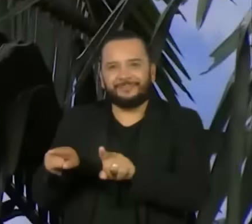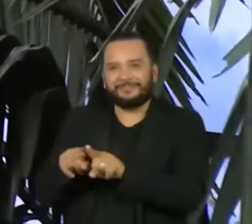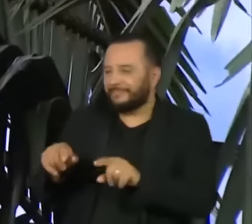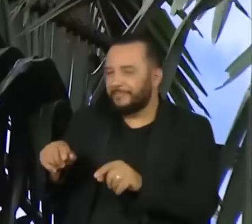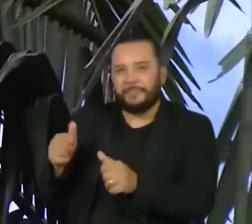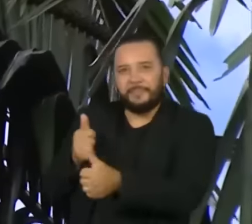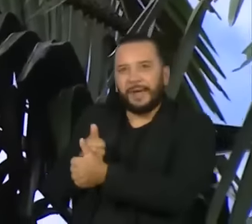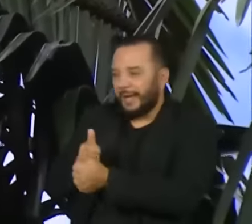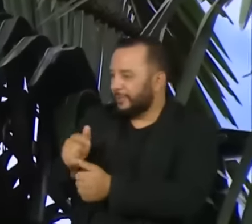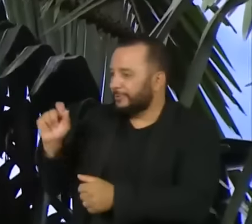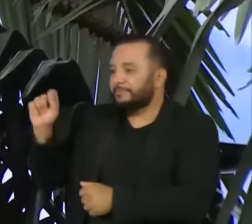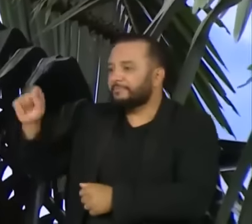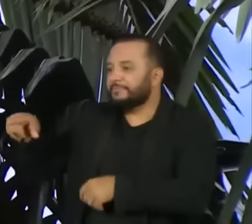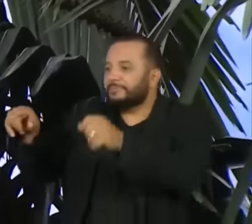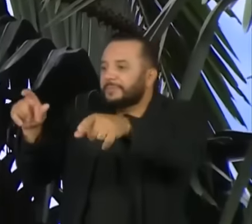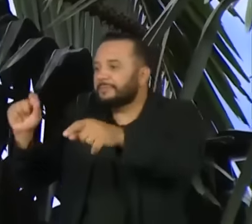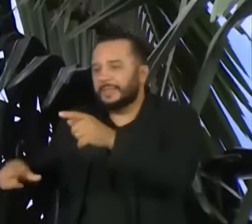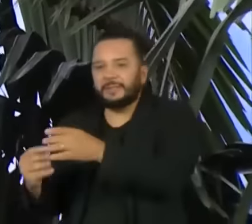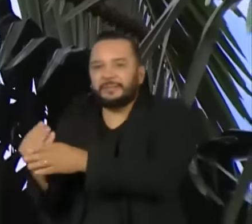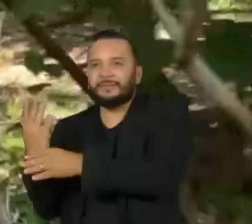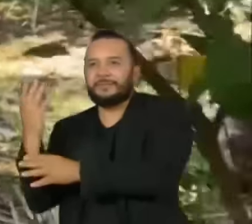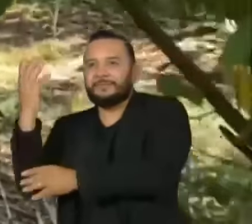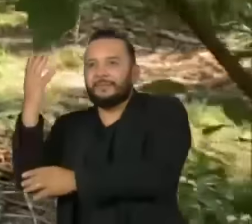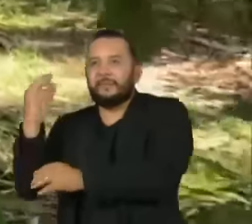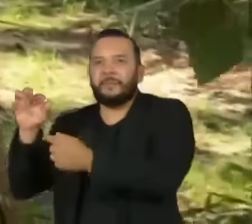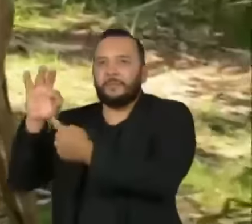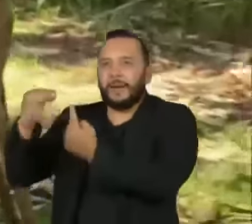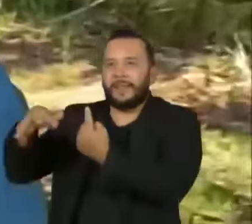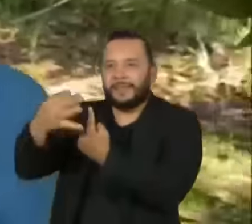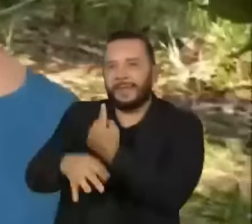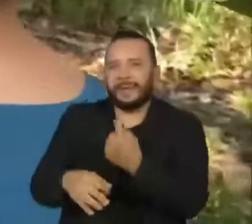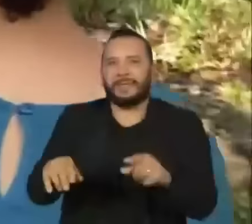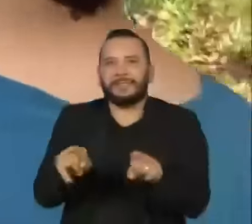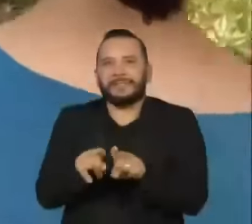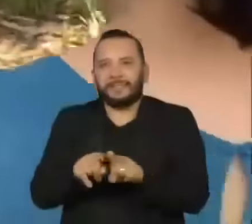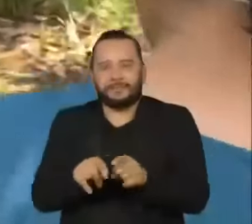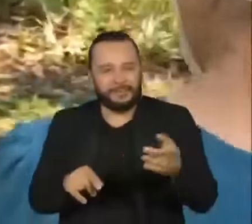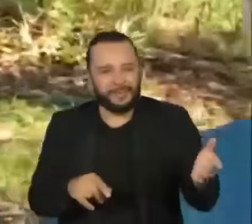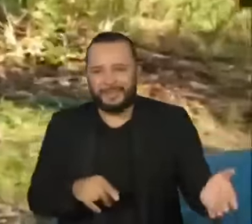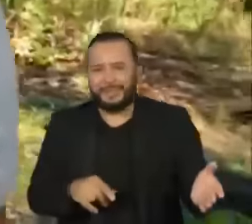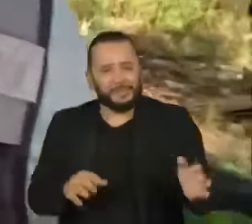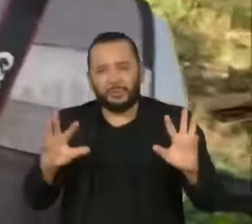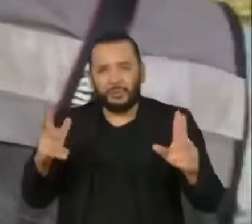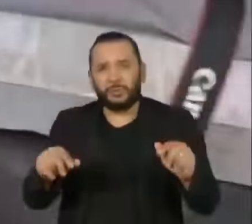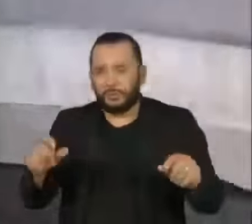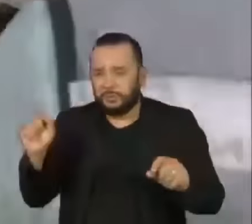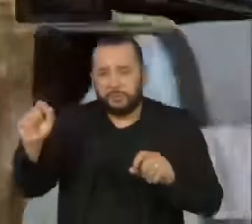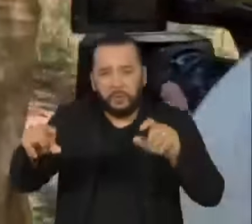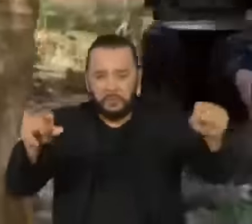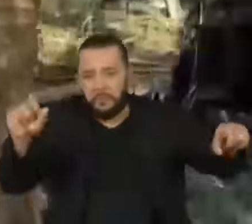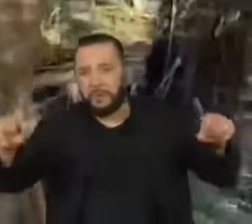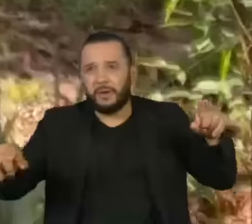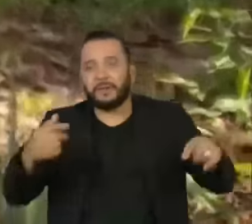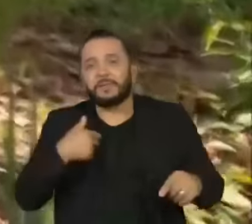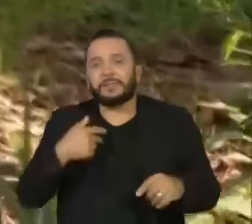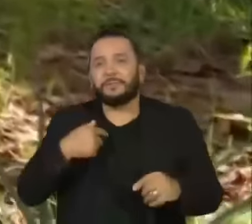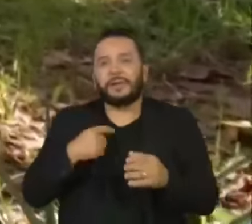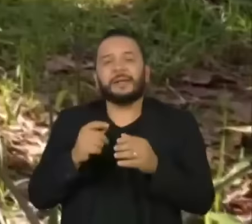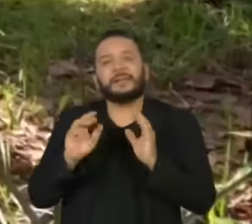2, 3 pés de banana, era o suficiente. Plantava 3 de cará, assim por diante. 2 pés de